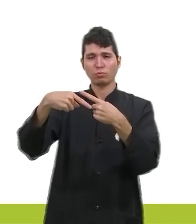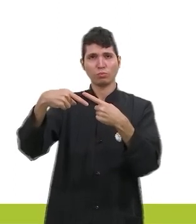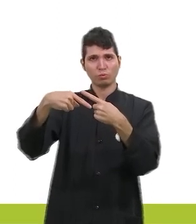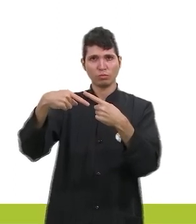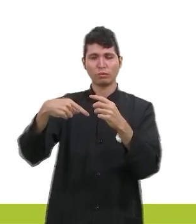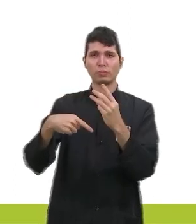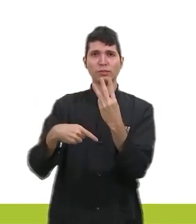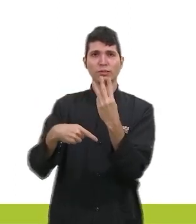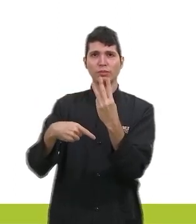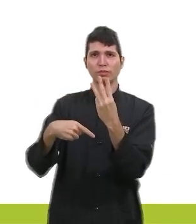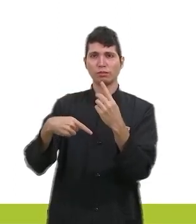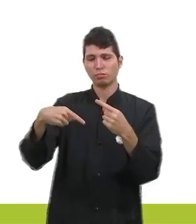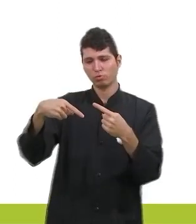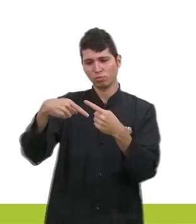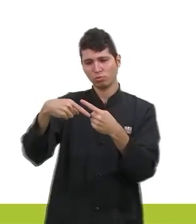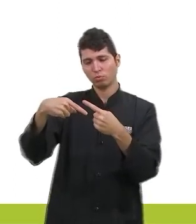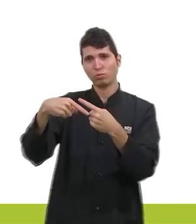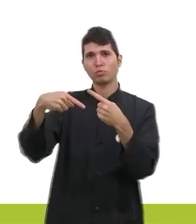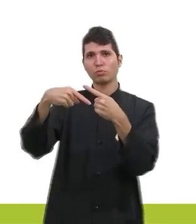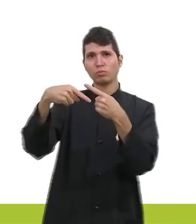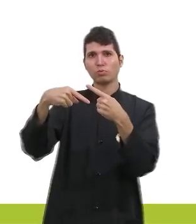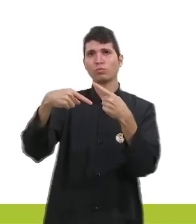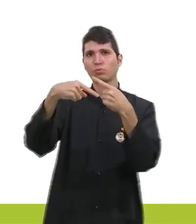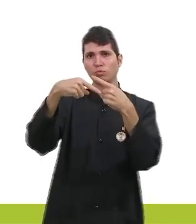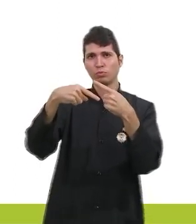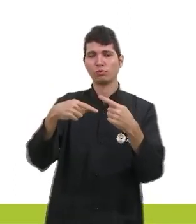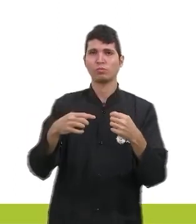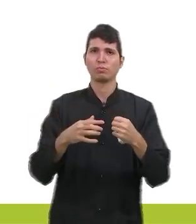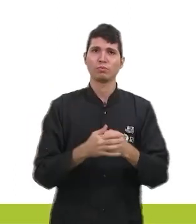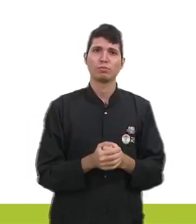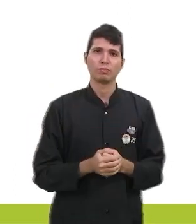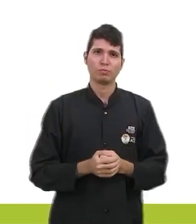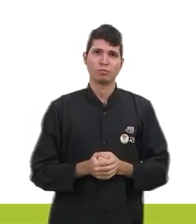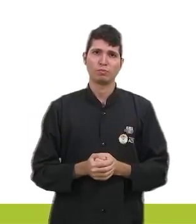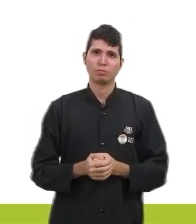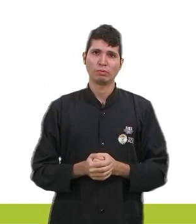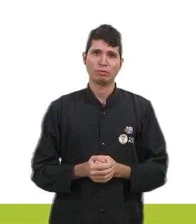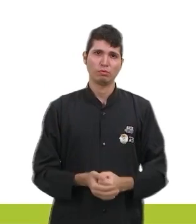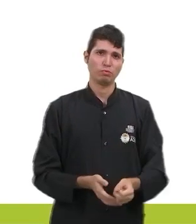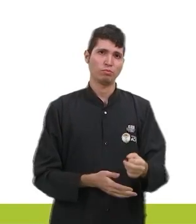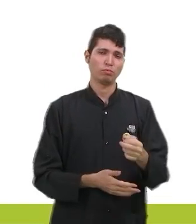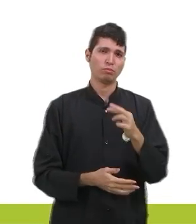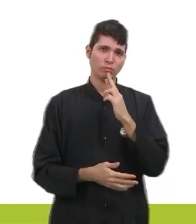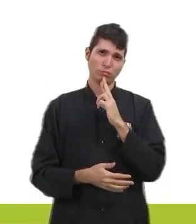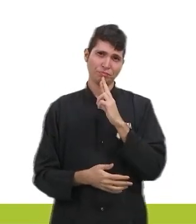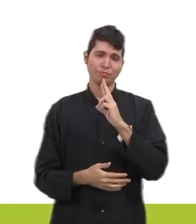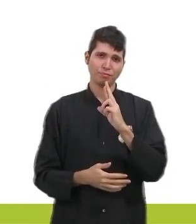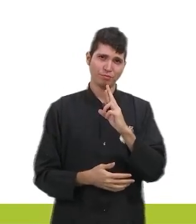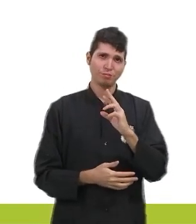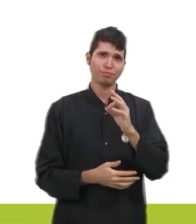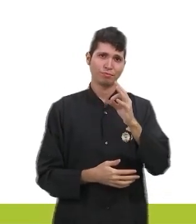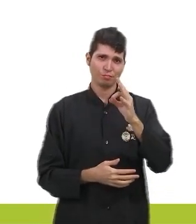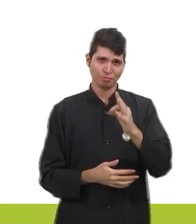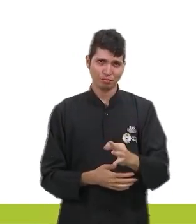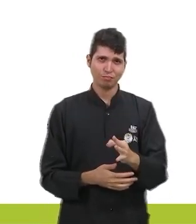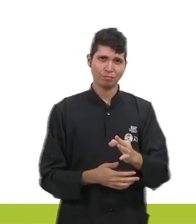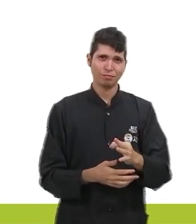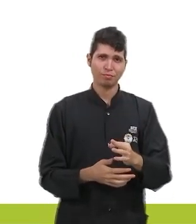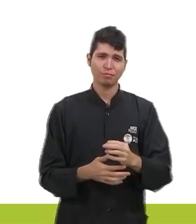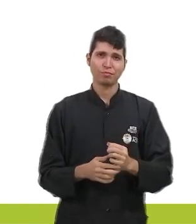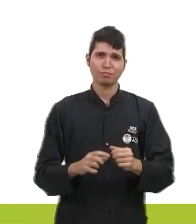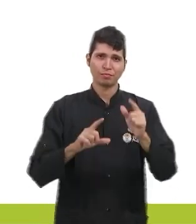uma única ligação dupla. Então, a única alternativa que eu fiquei aqui, a alternativa